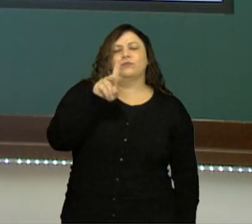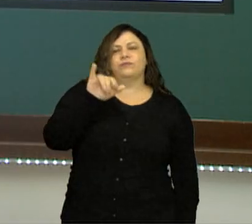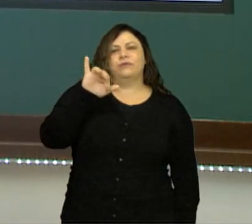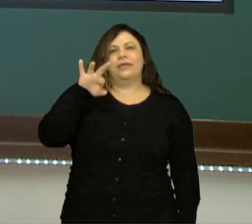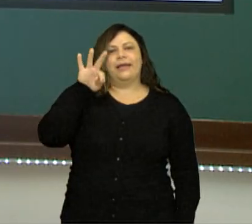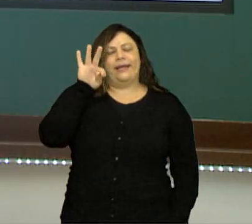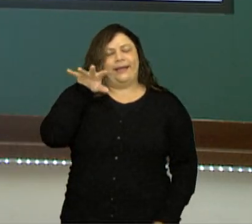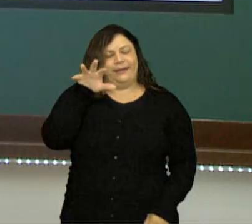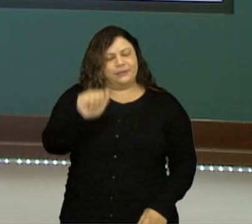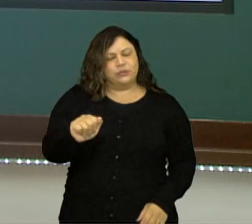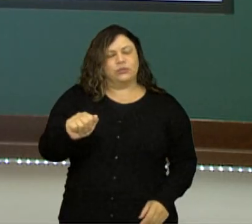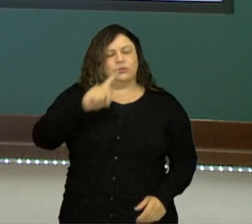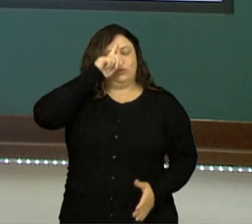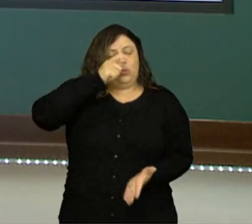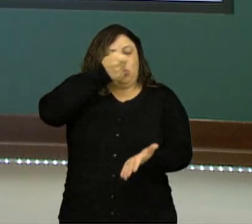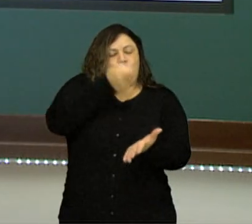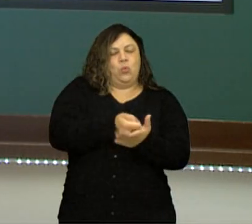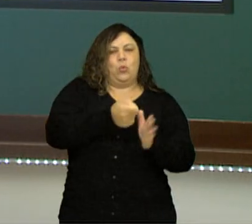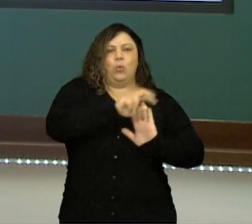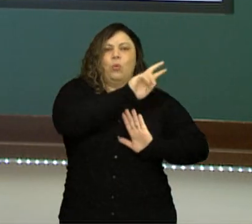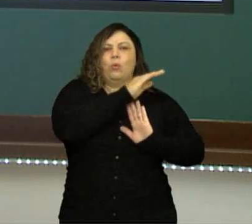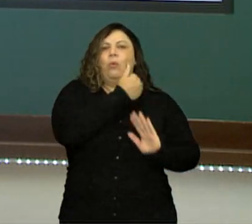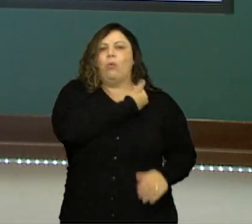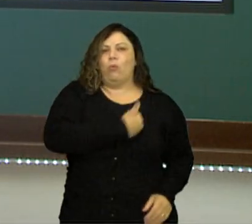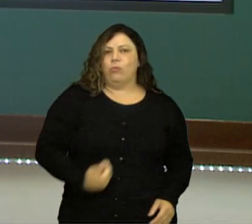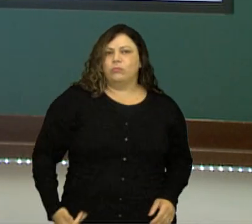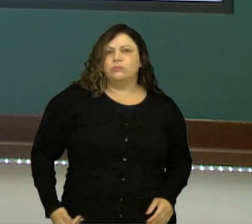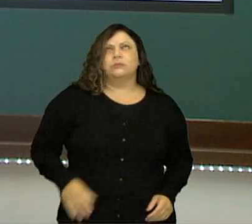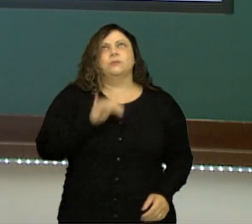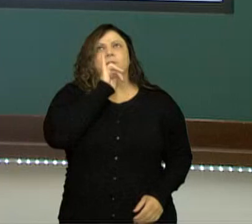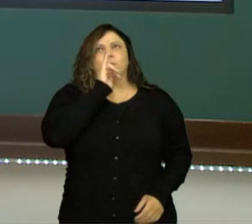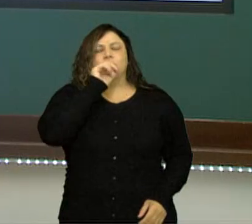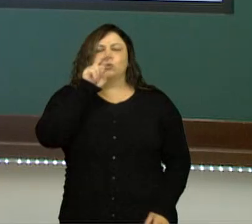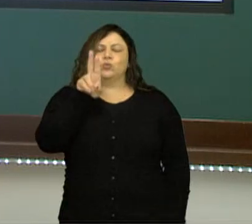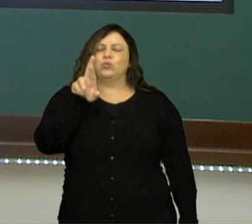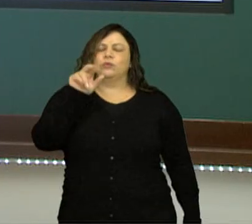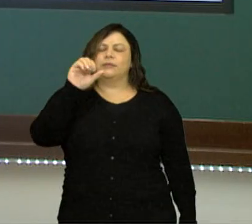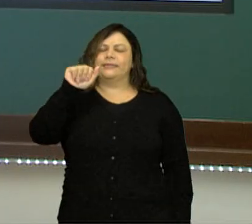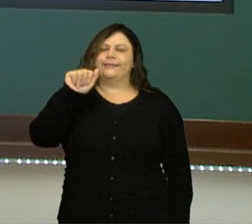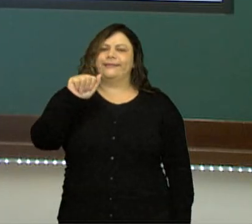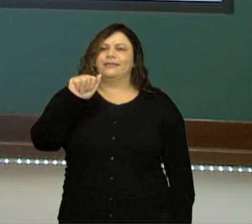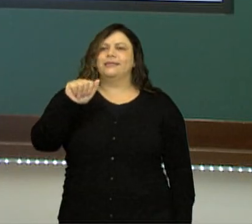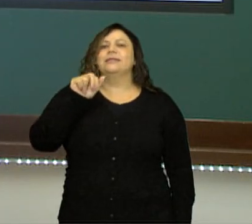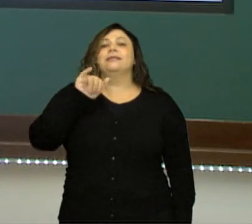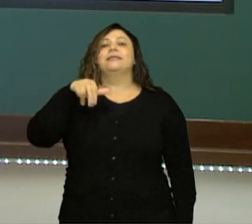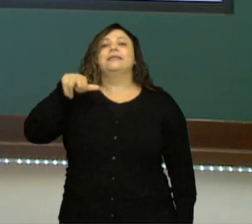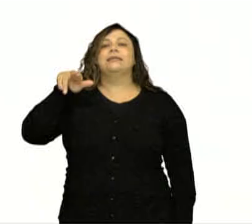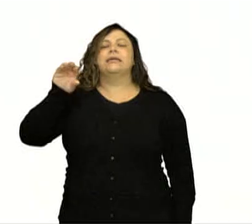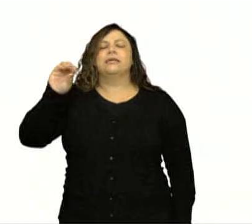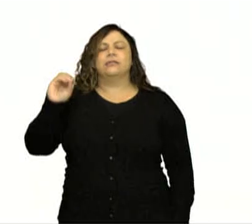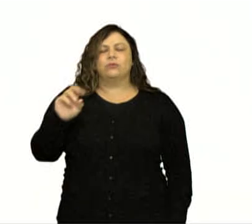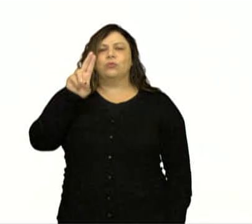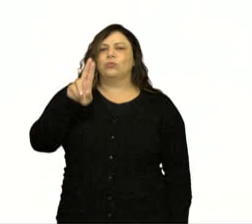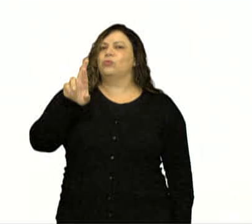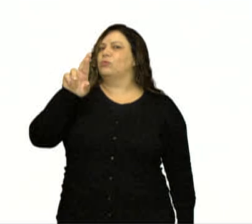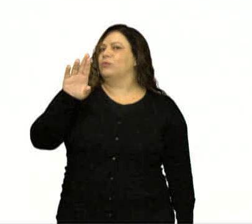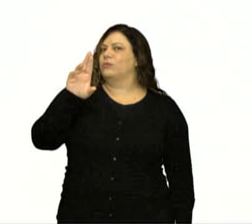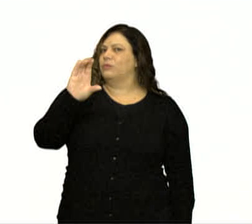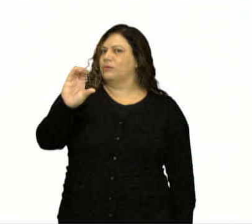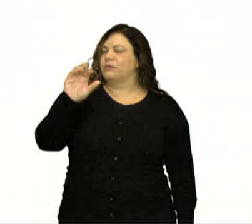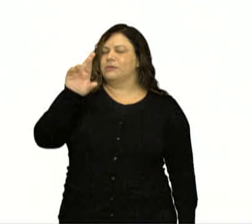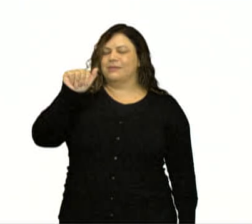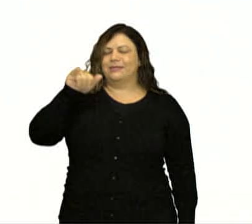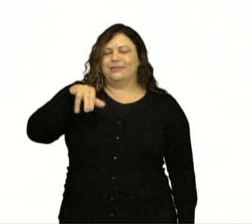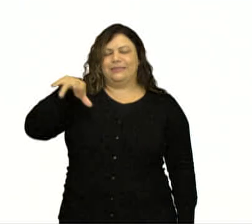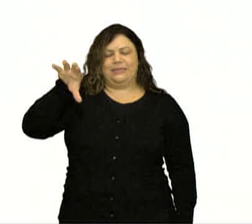os não-russos, como os ucranianos e outros povos, a adotarem o idioma russo e viverem com as regras